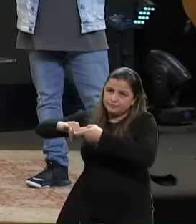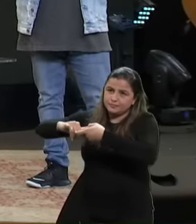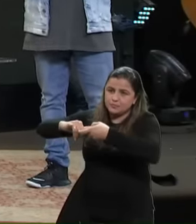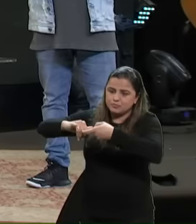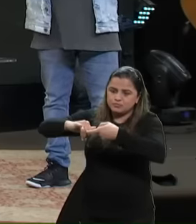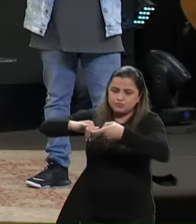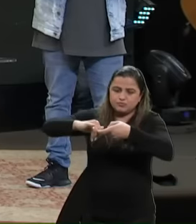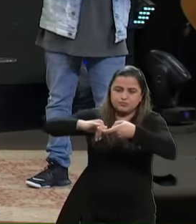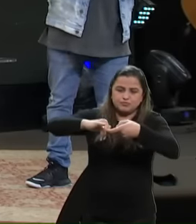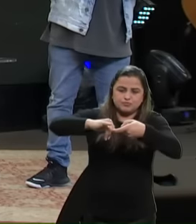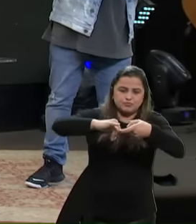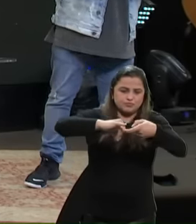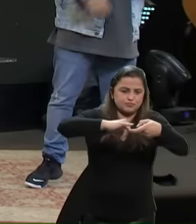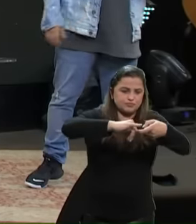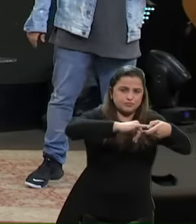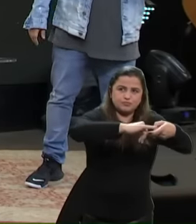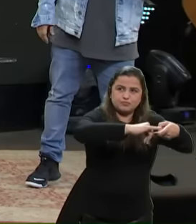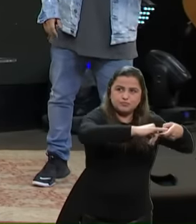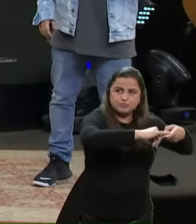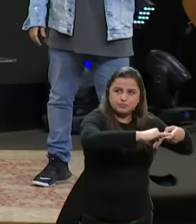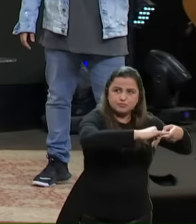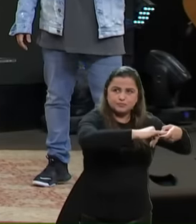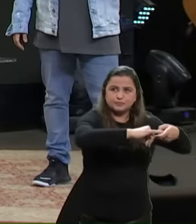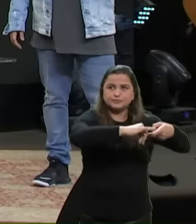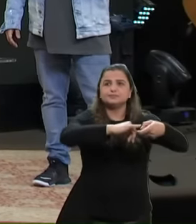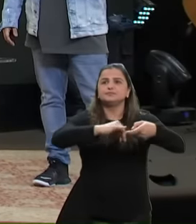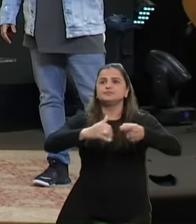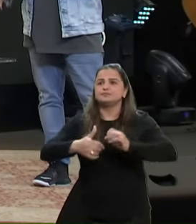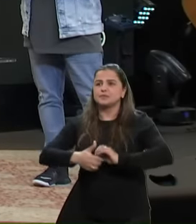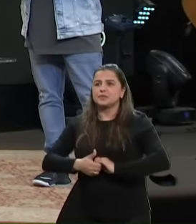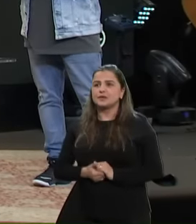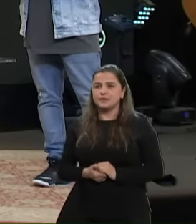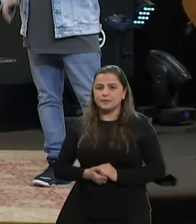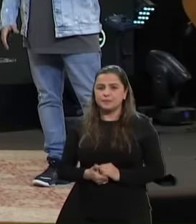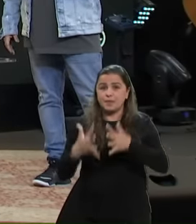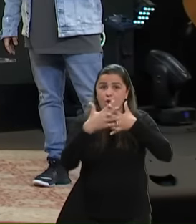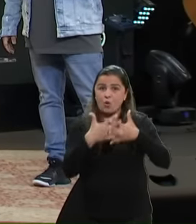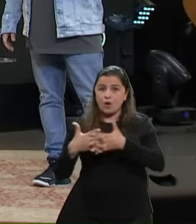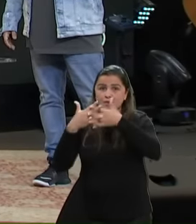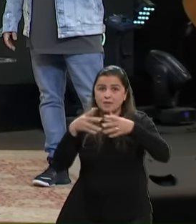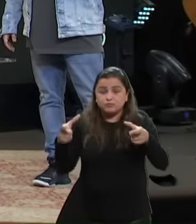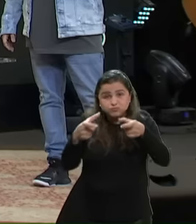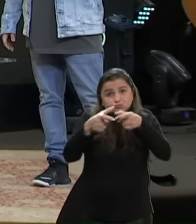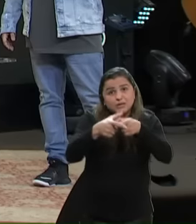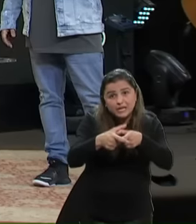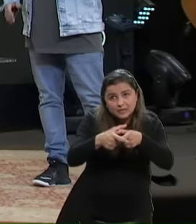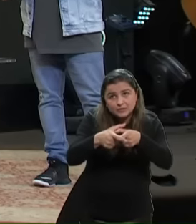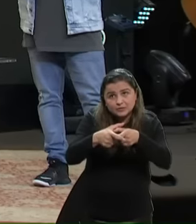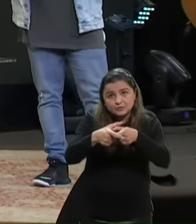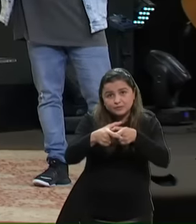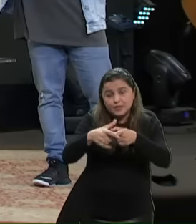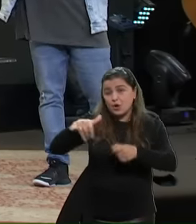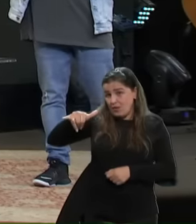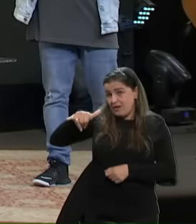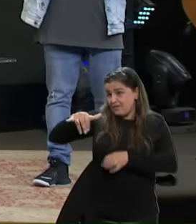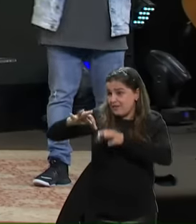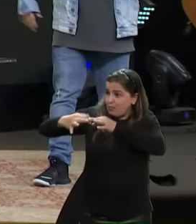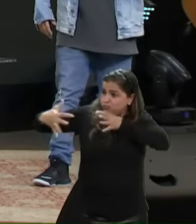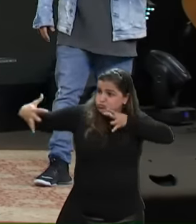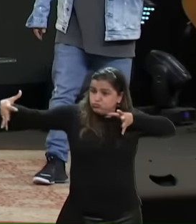começa a impulsionar uma aeronave gigante. Um caminhão pequeno. O avião